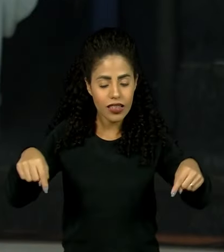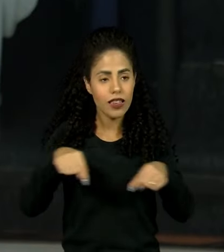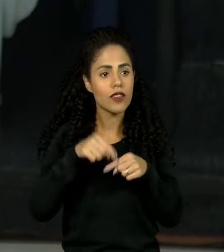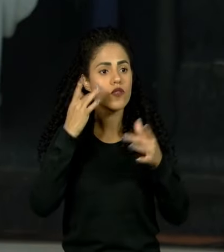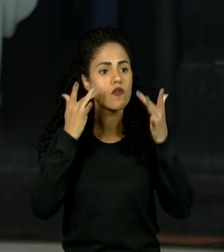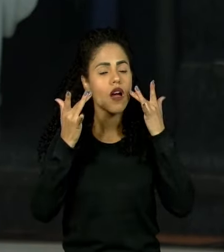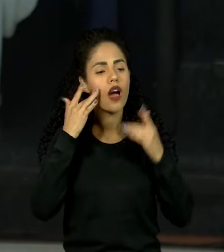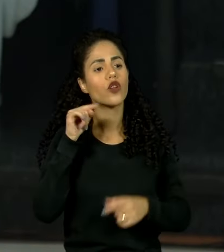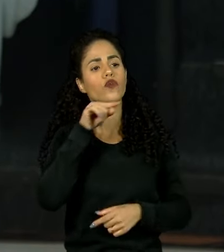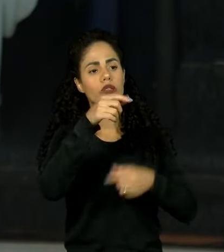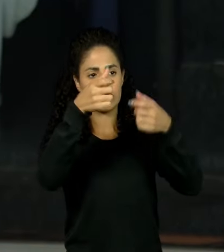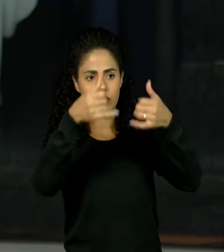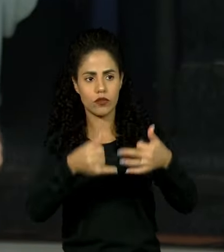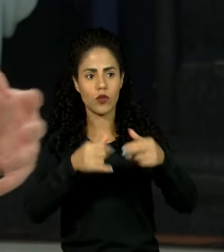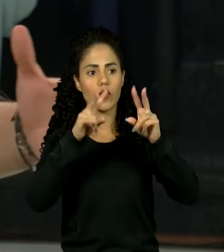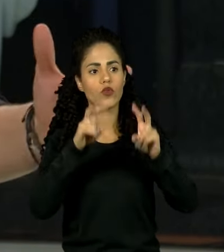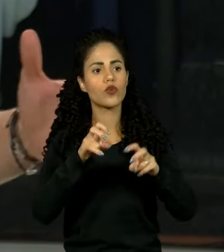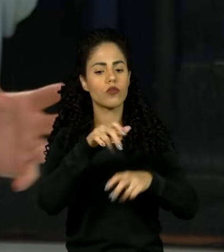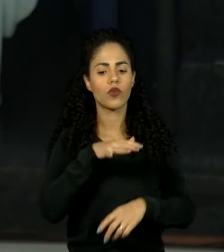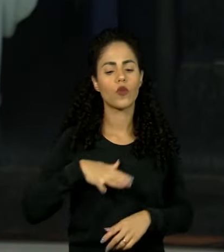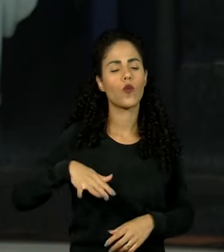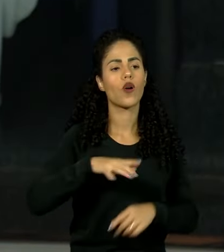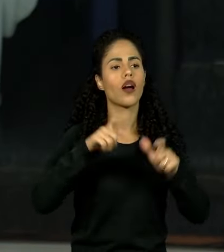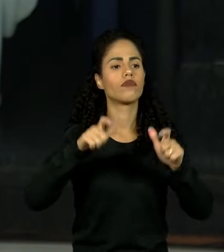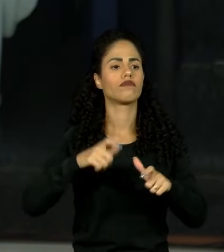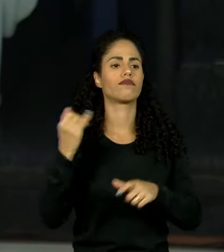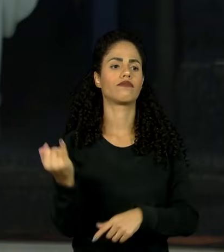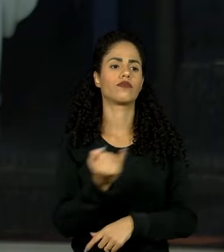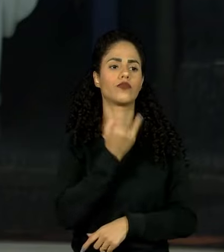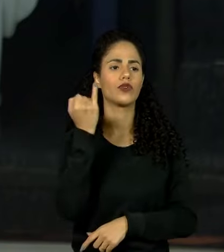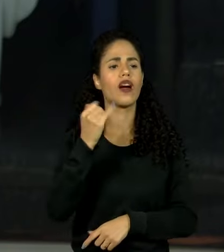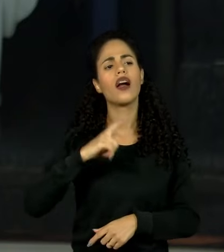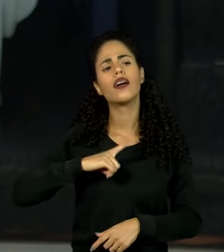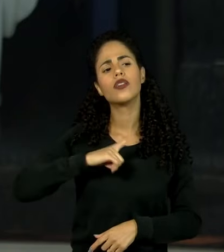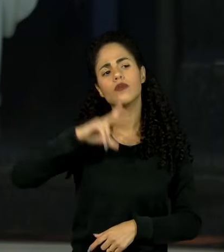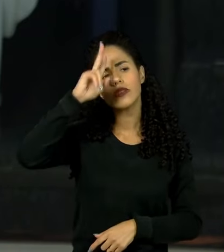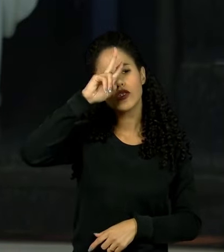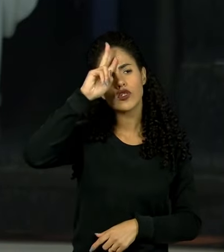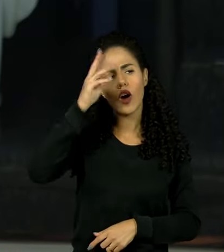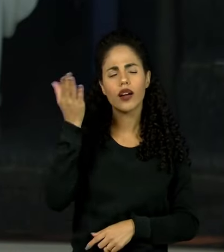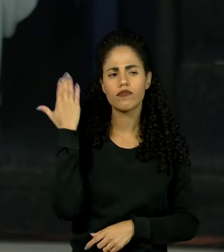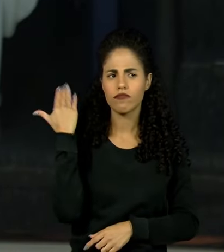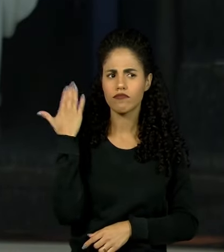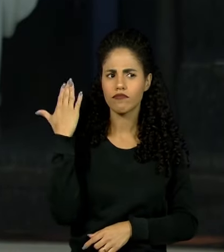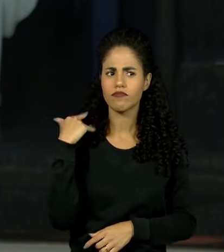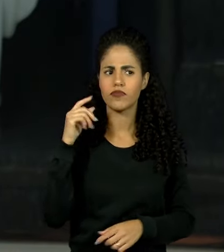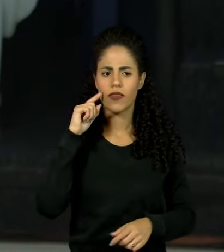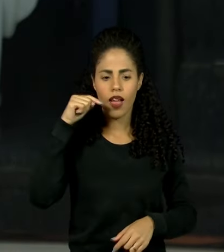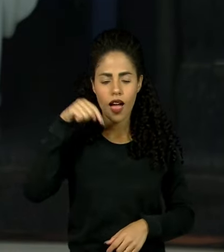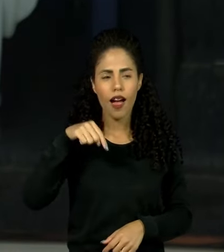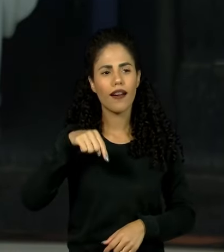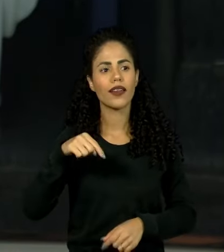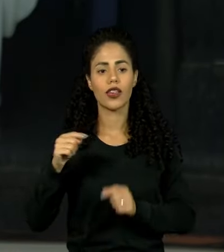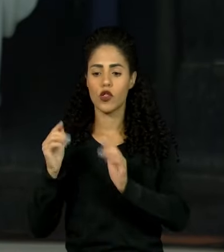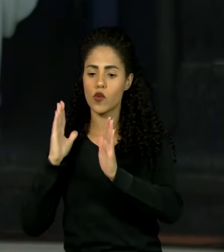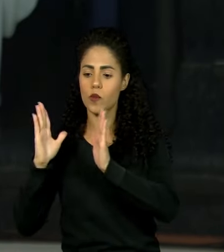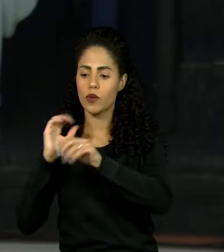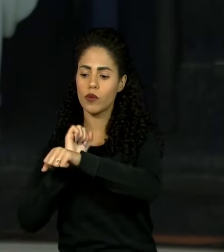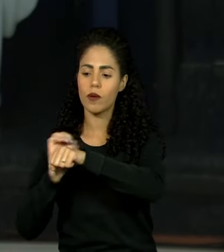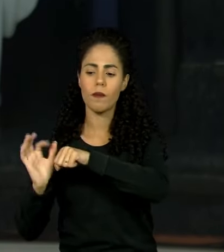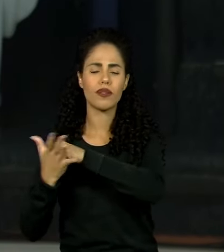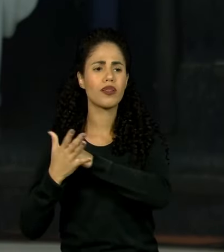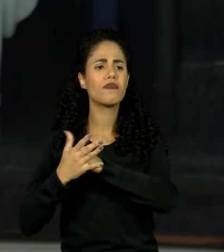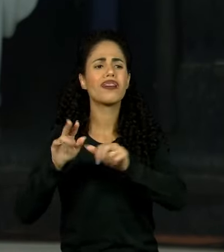palco você começou dizendo do do espaço sag teve uma história muito comovente aqui na pandemia que